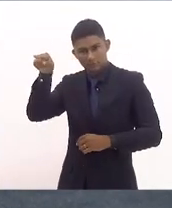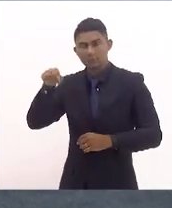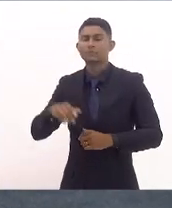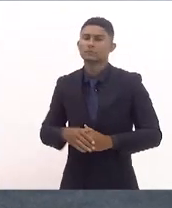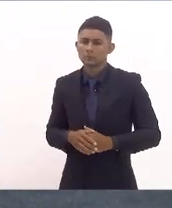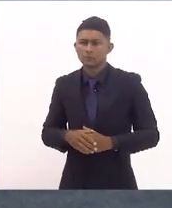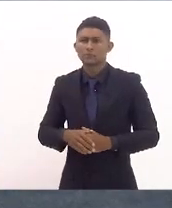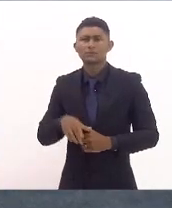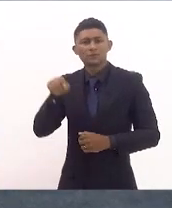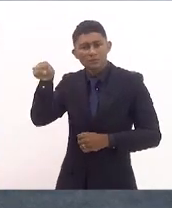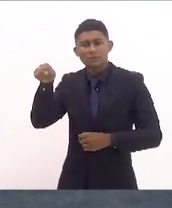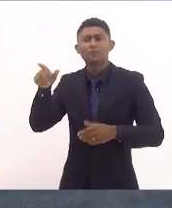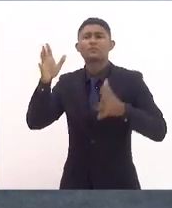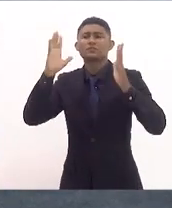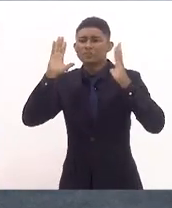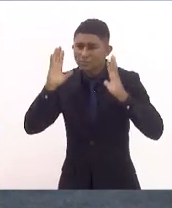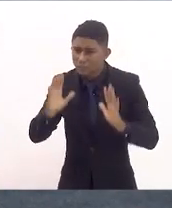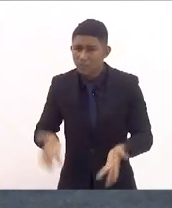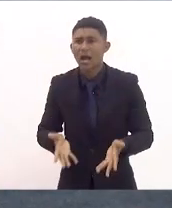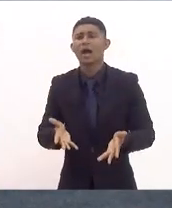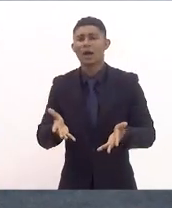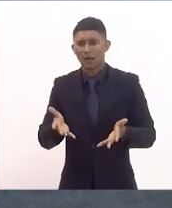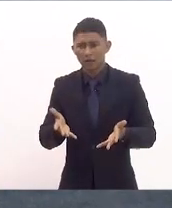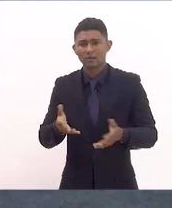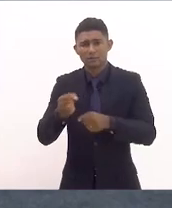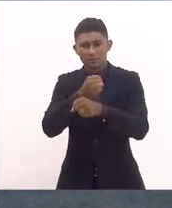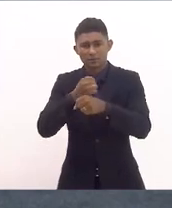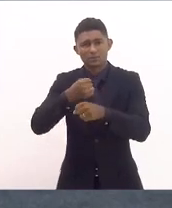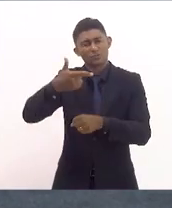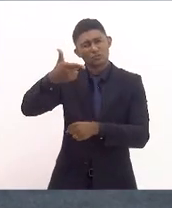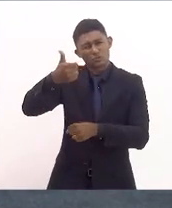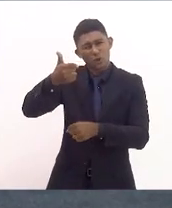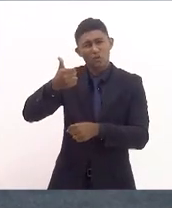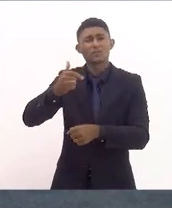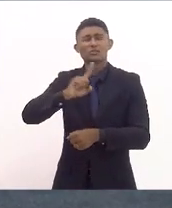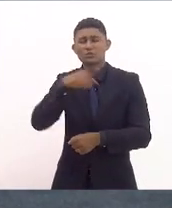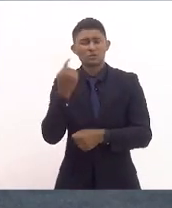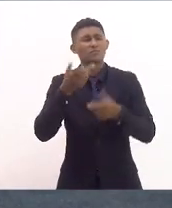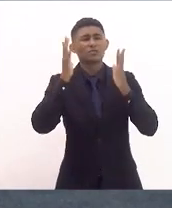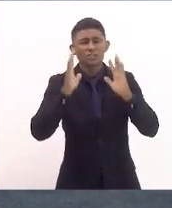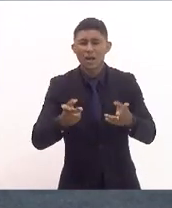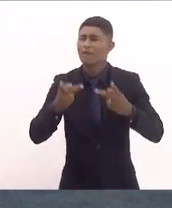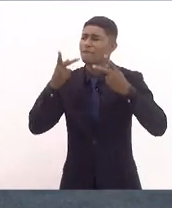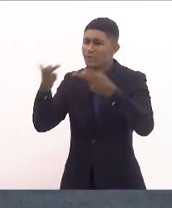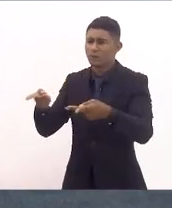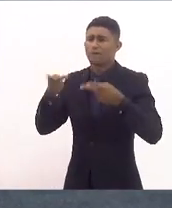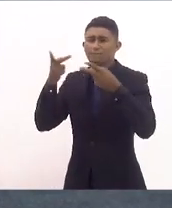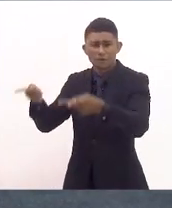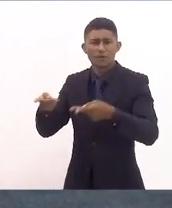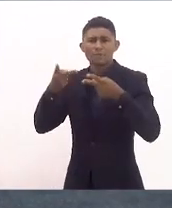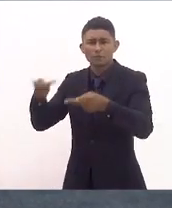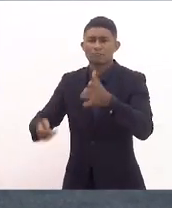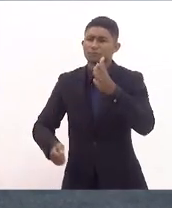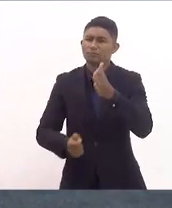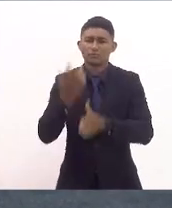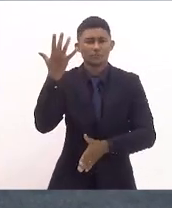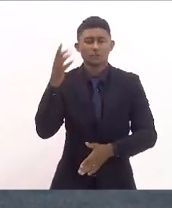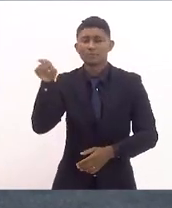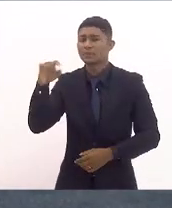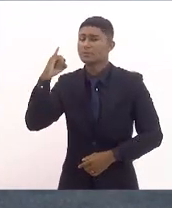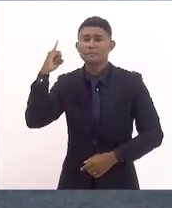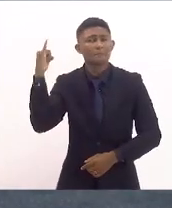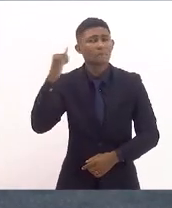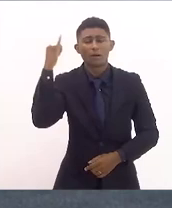nós já fomos inúmeras vezes nesses 12 anos de Mandato tão para nós é muito importante que aquilo ali não